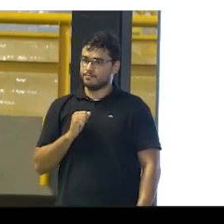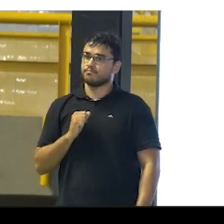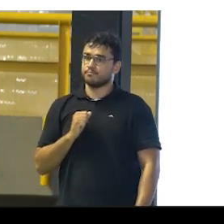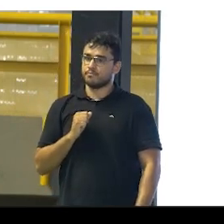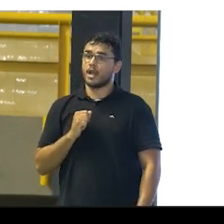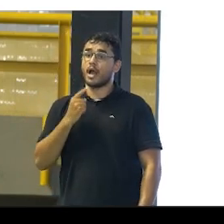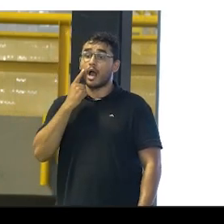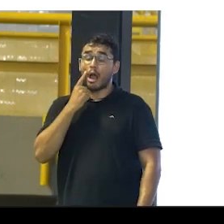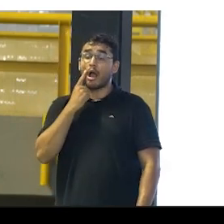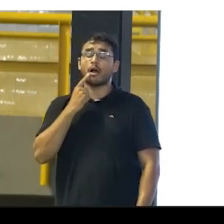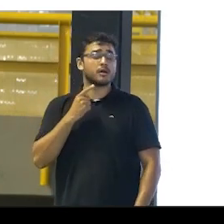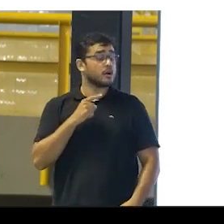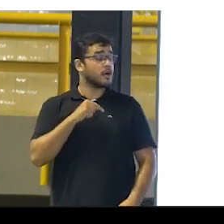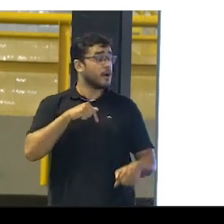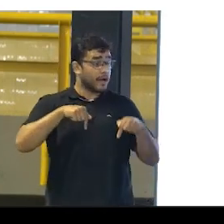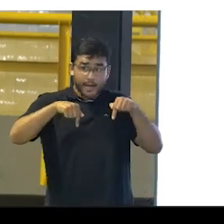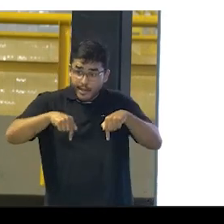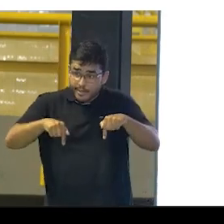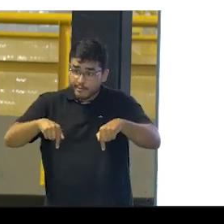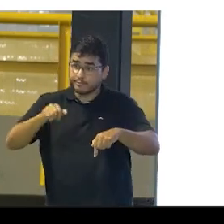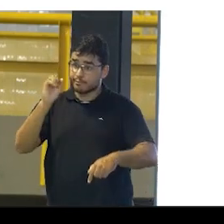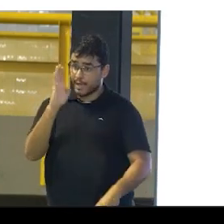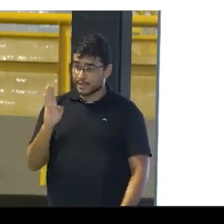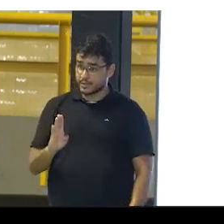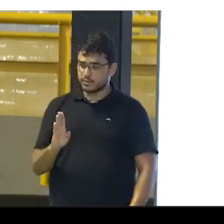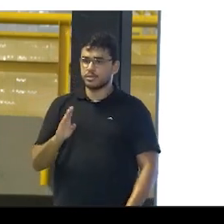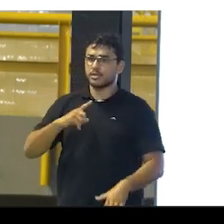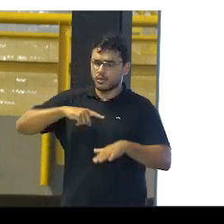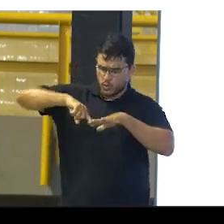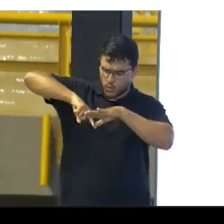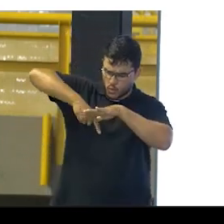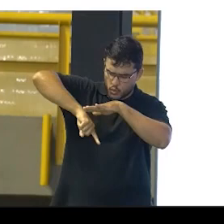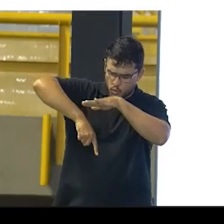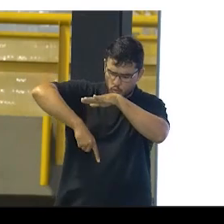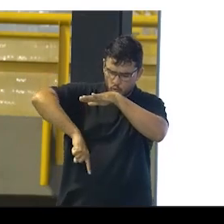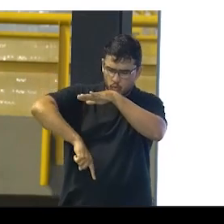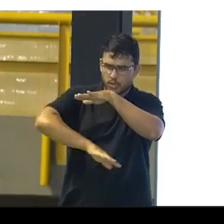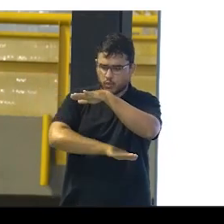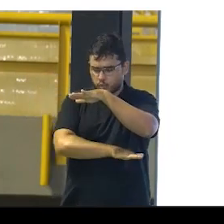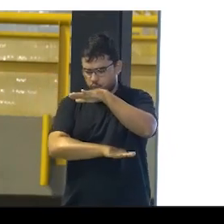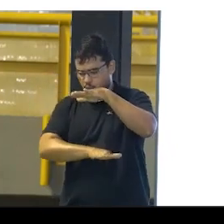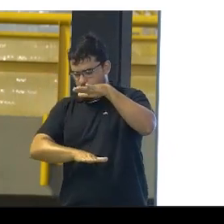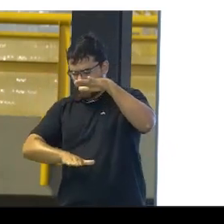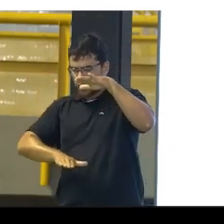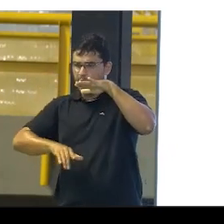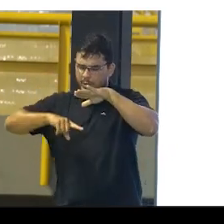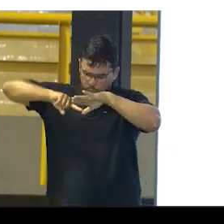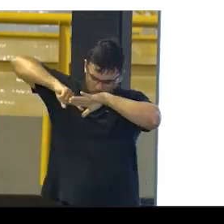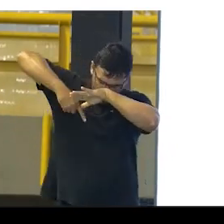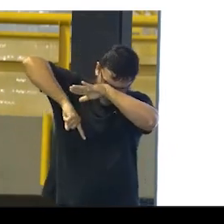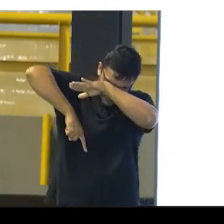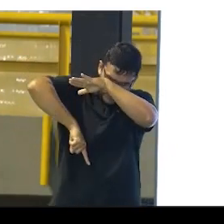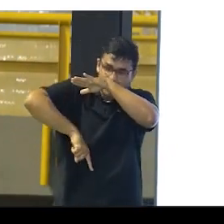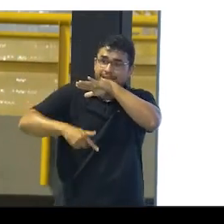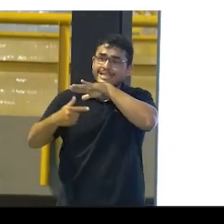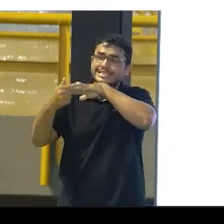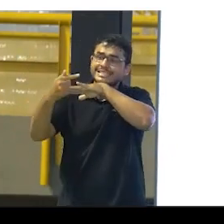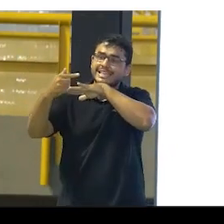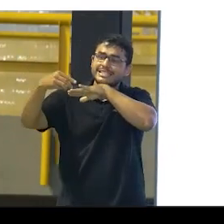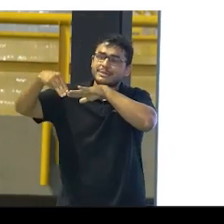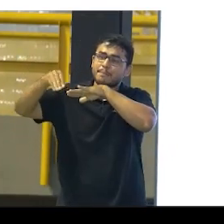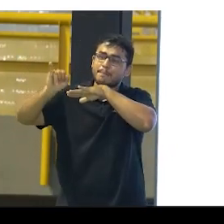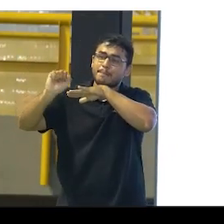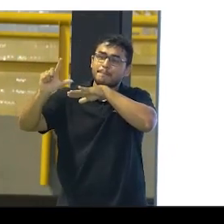O que é o pré-sal? Aquele petróleo lá em grandes profundidades, a 7.000 metros de profundidade. Tá? Quando nós